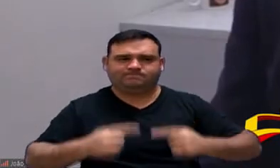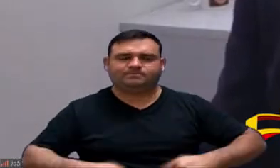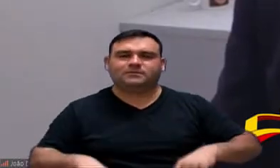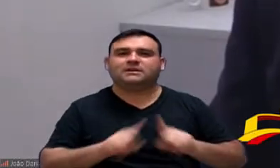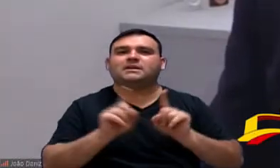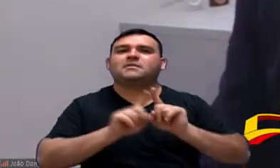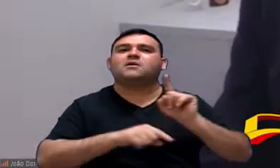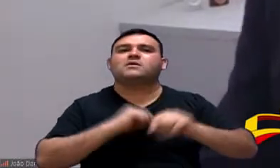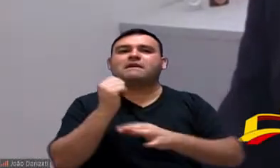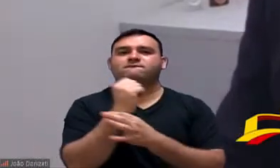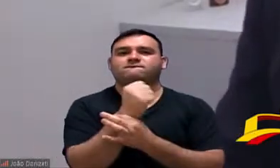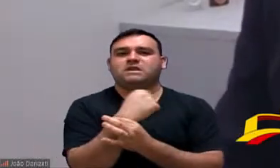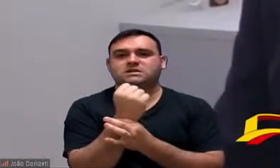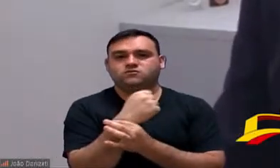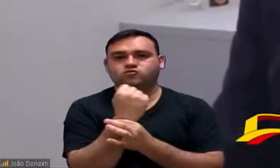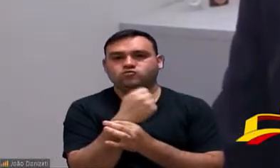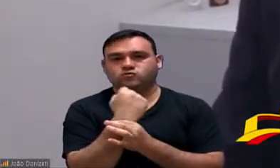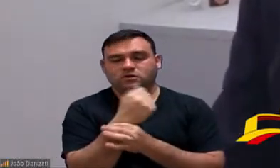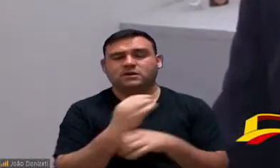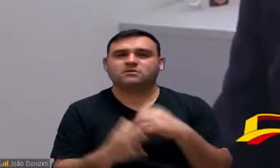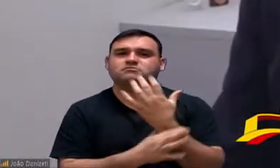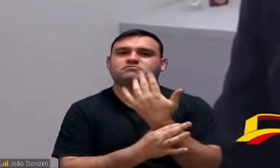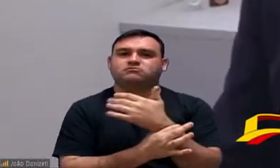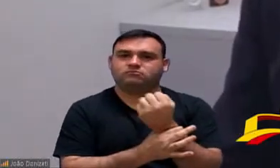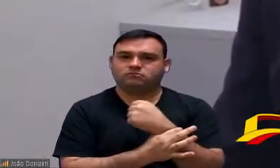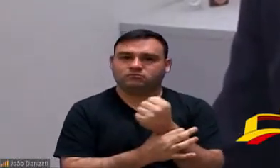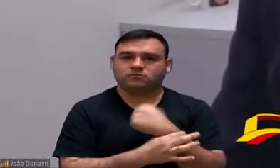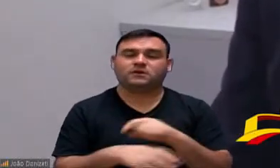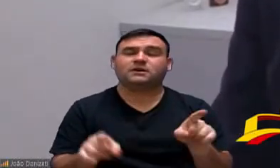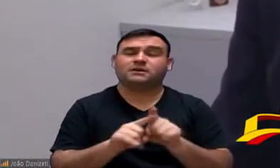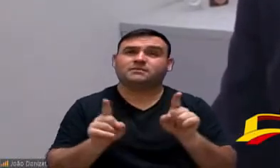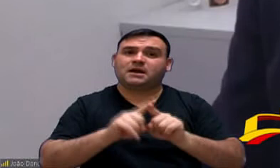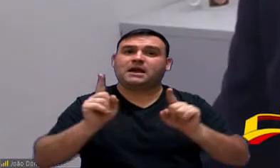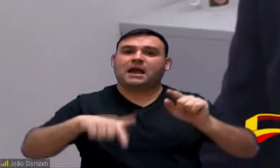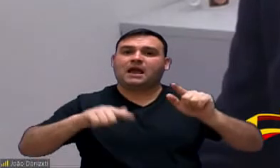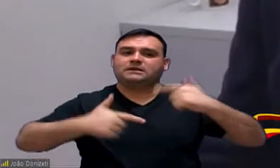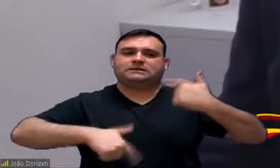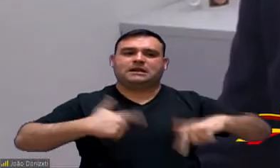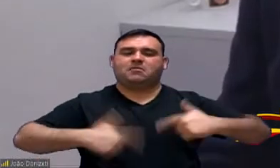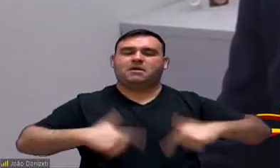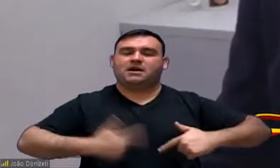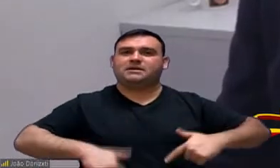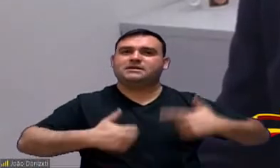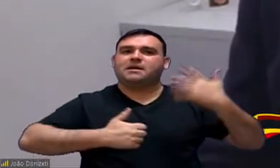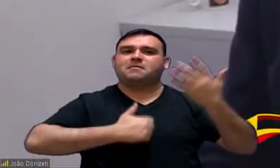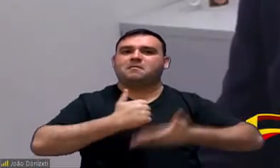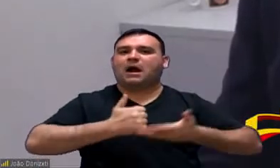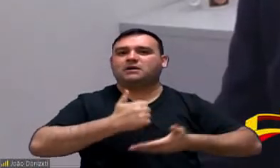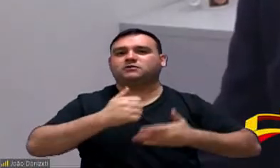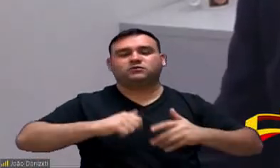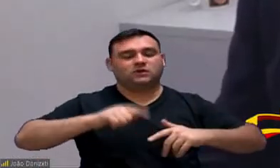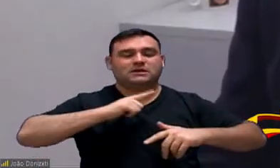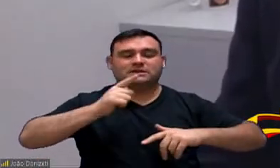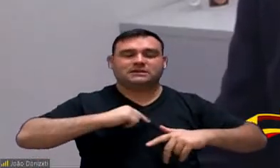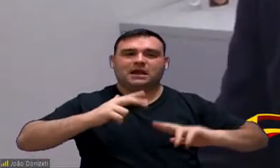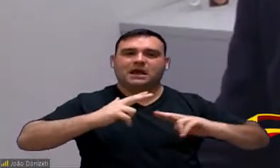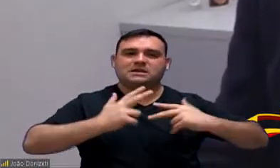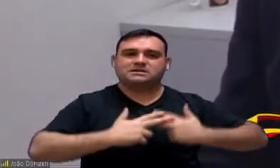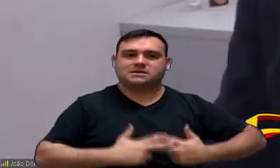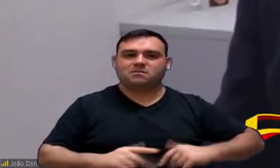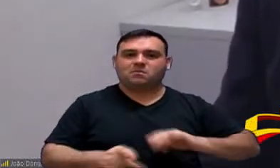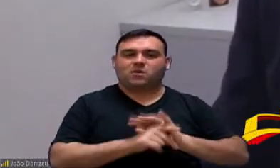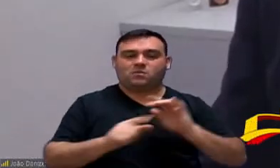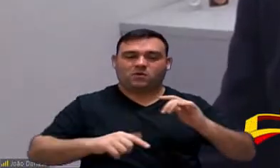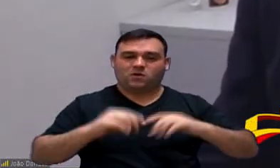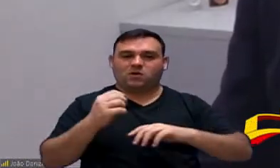da fisioterapia. Esse é um dos trabalhos básicos das pessoas que ficam com sequelas pós-Covid,